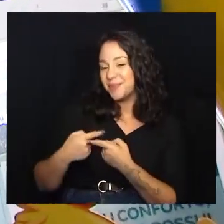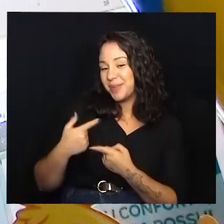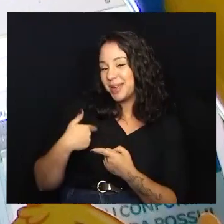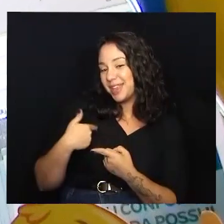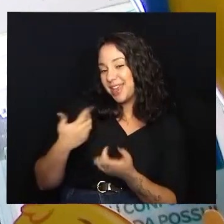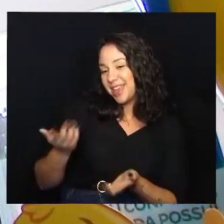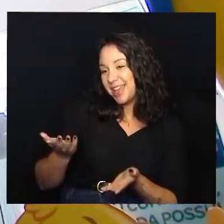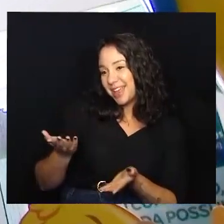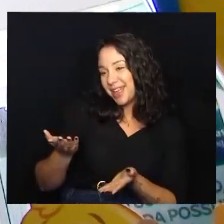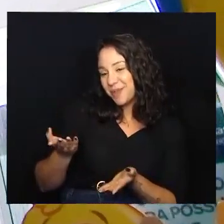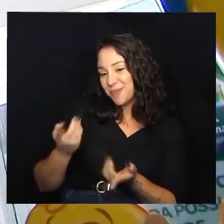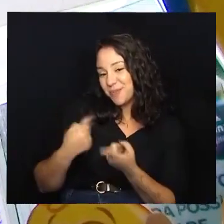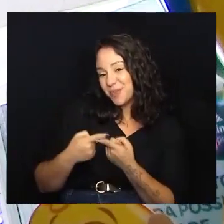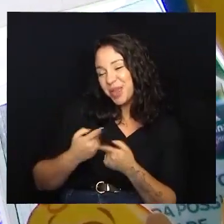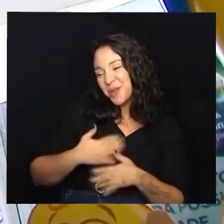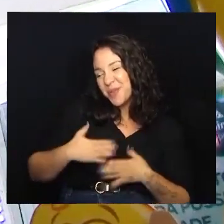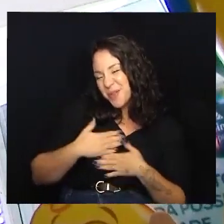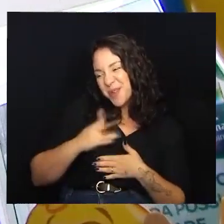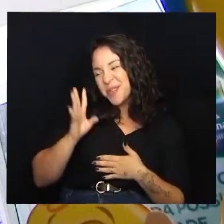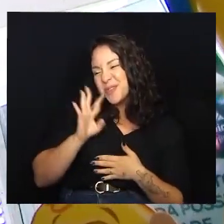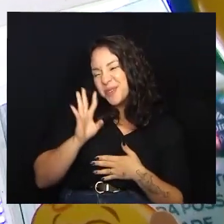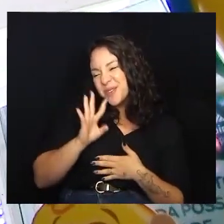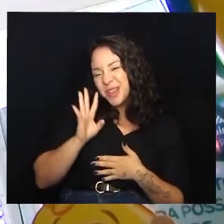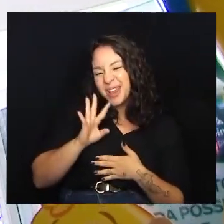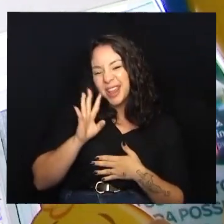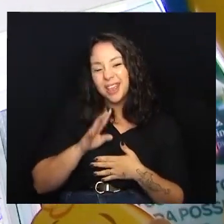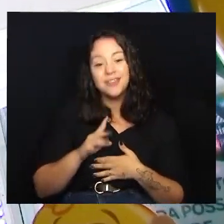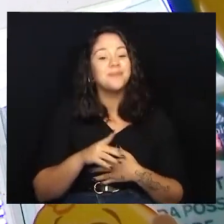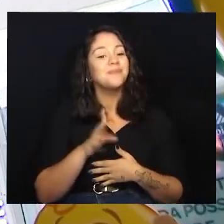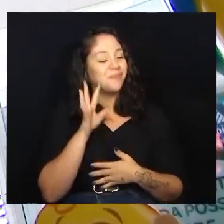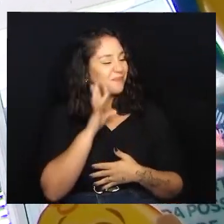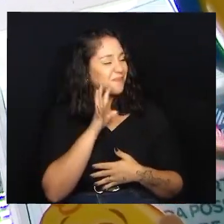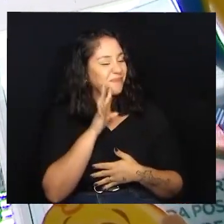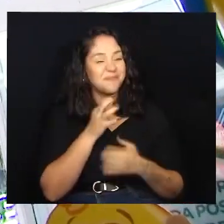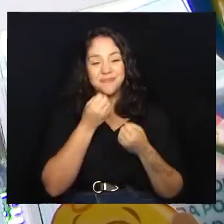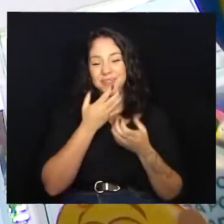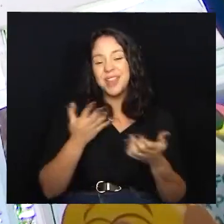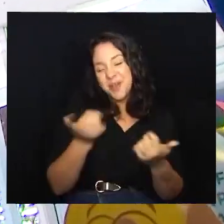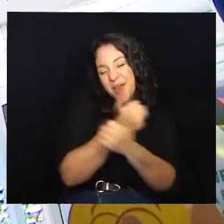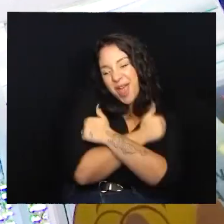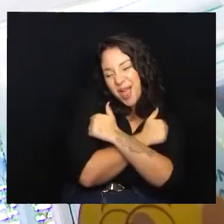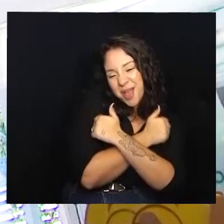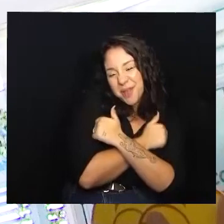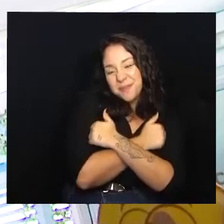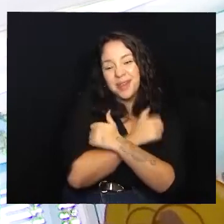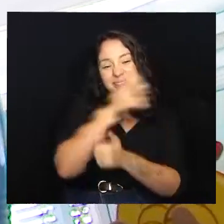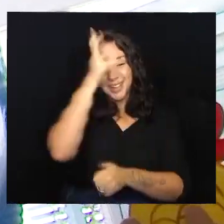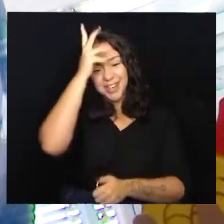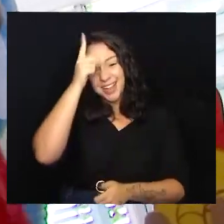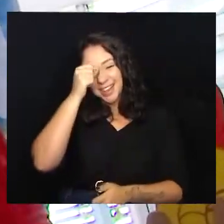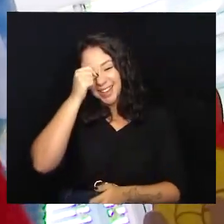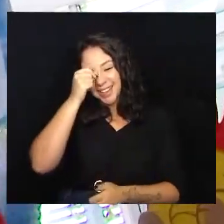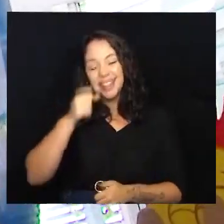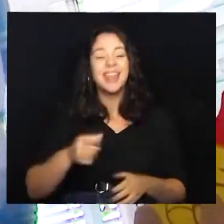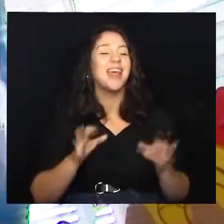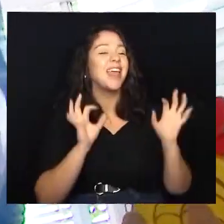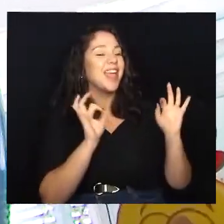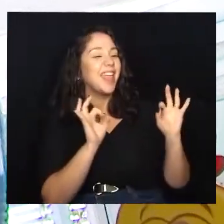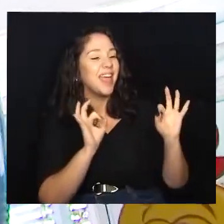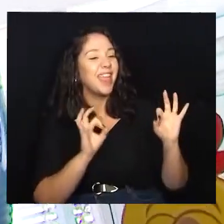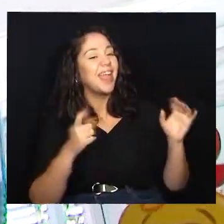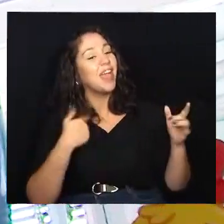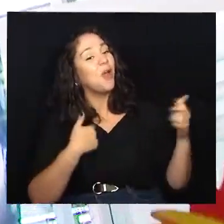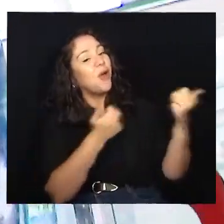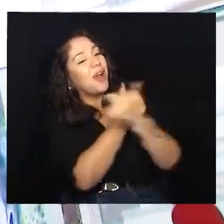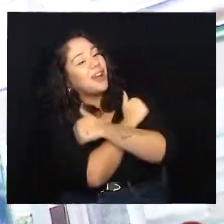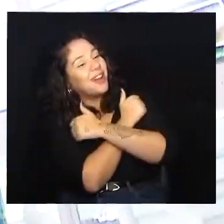Porque eu quero. Eu gosto dela. Ela é legal? Ela é bacana? Então dá um abraço na Galinha Pintadinha.